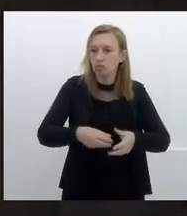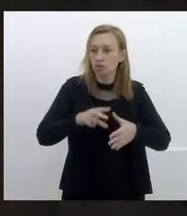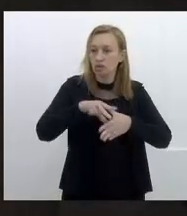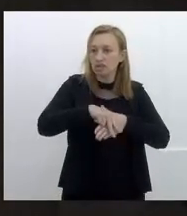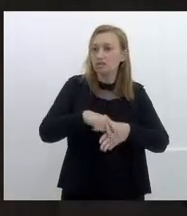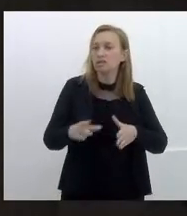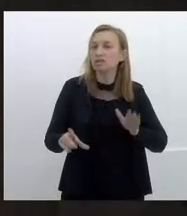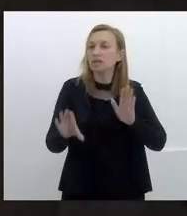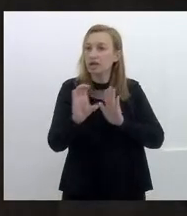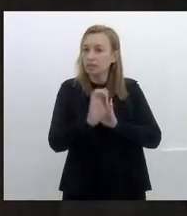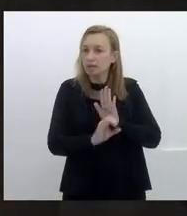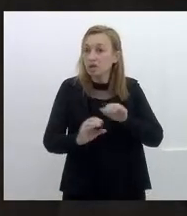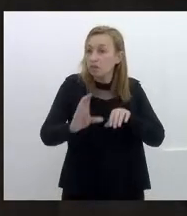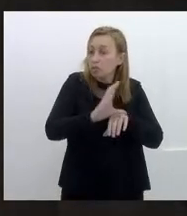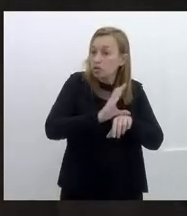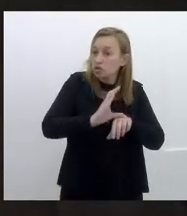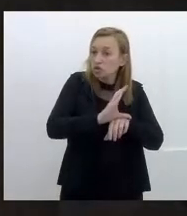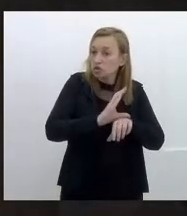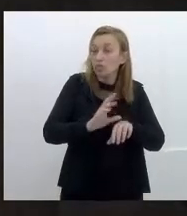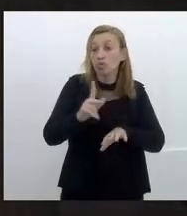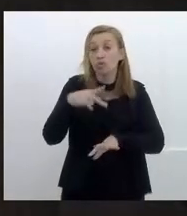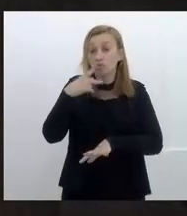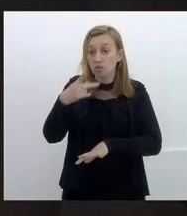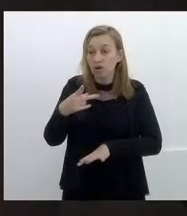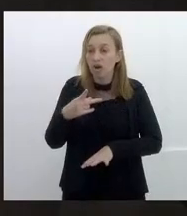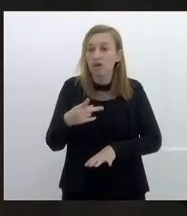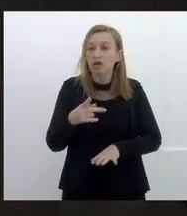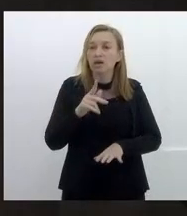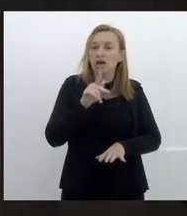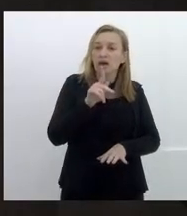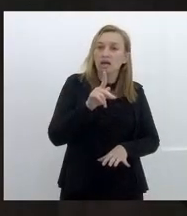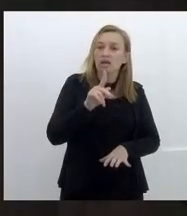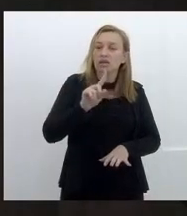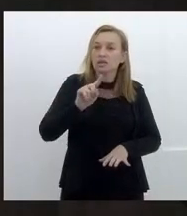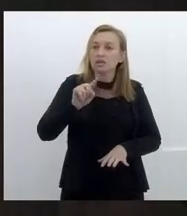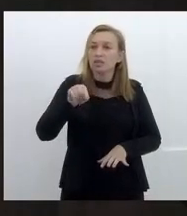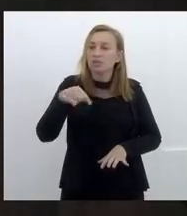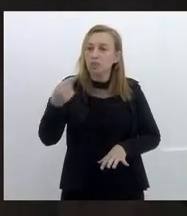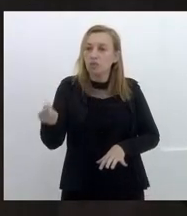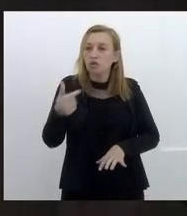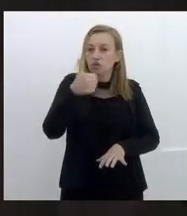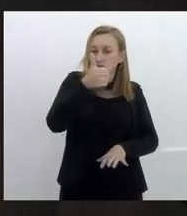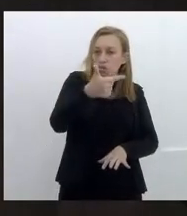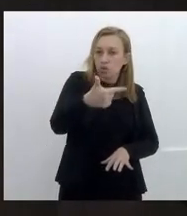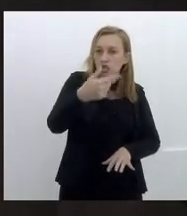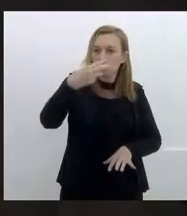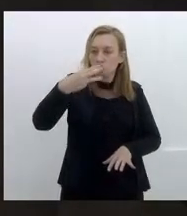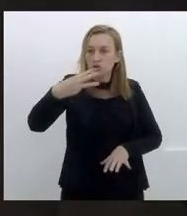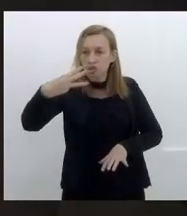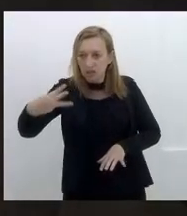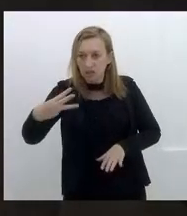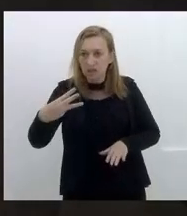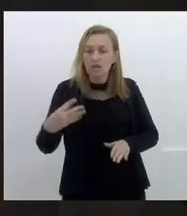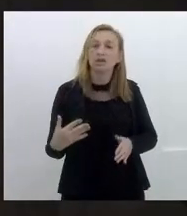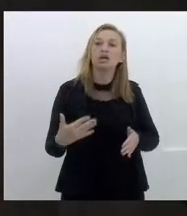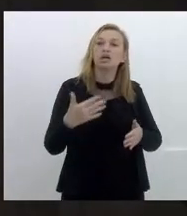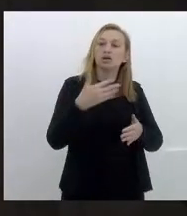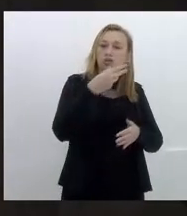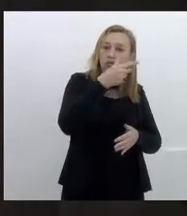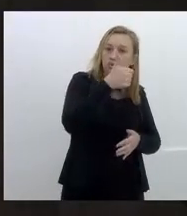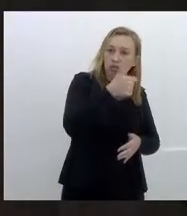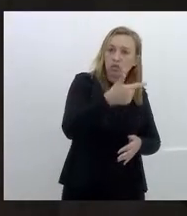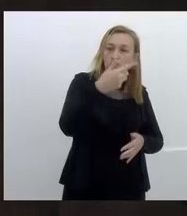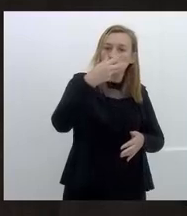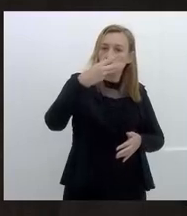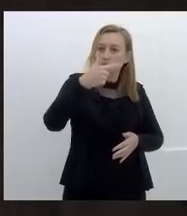na emenda constitucional quando fala após 2003 entre 2003/2013 no